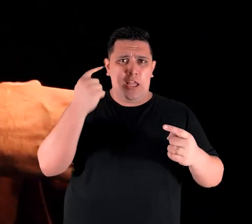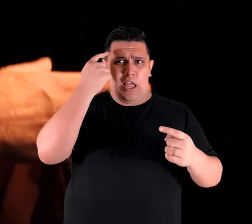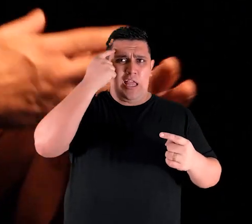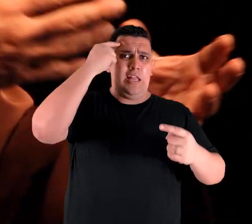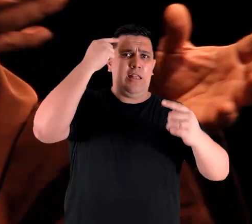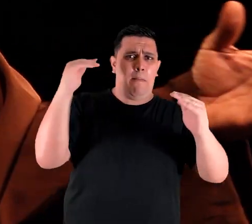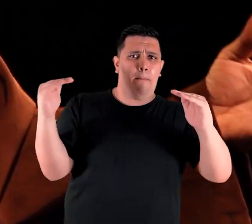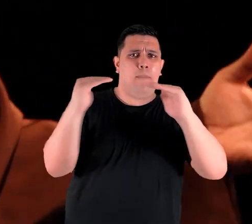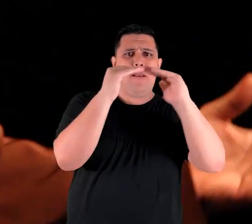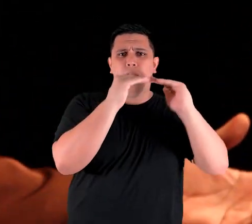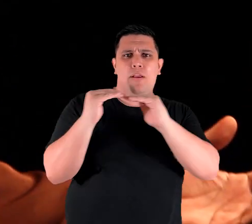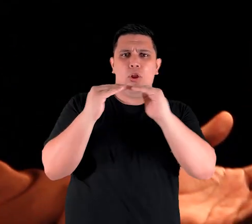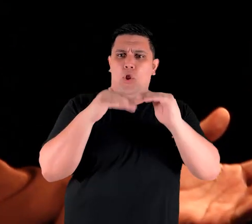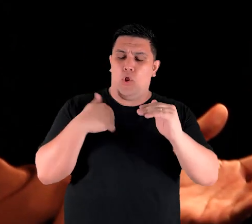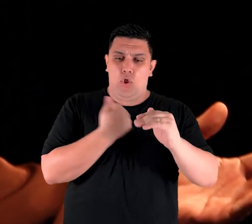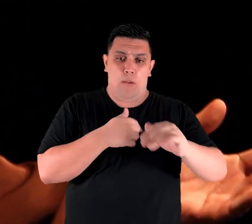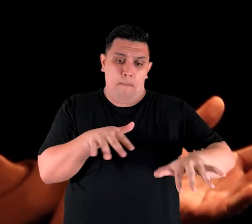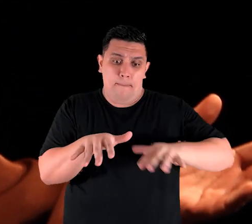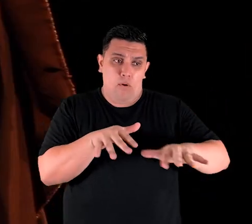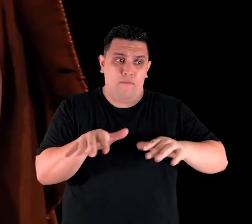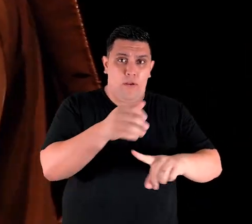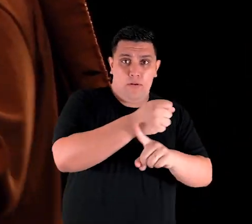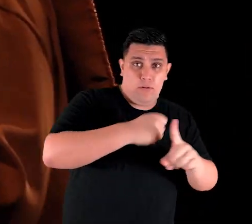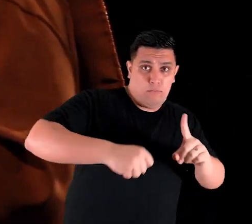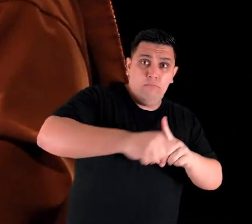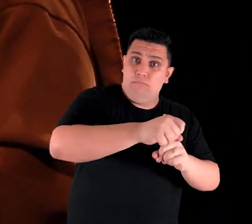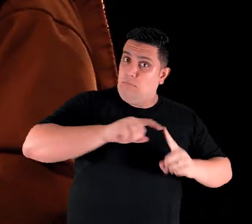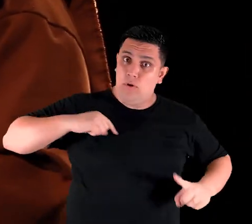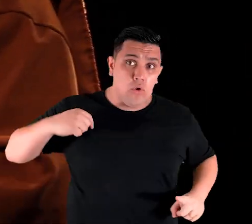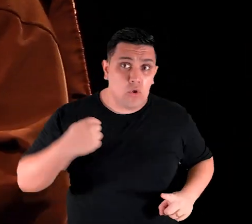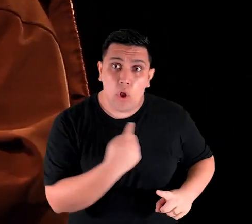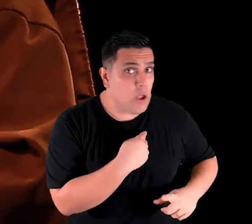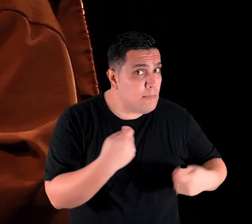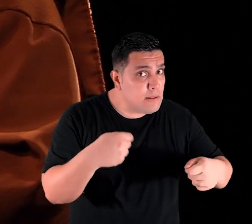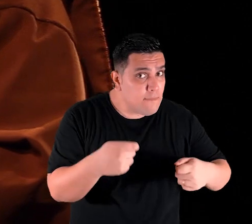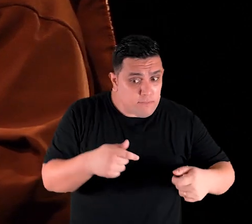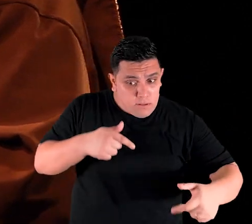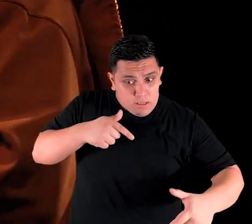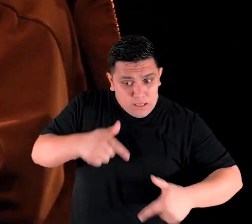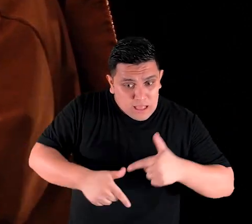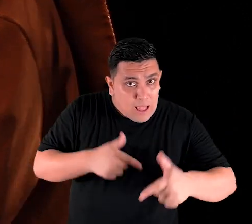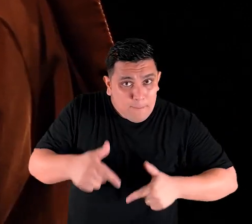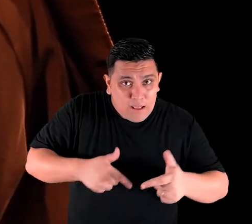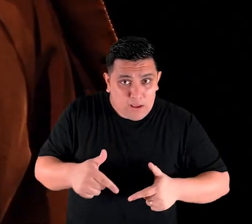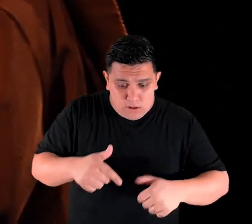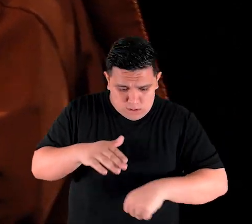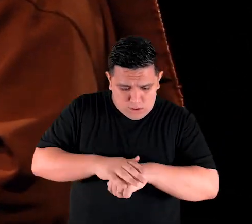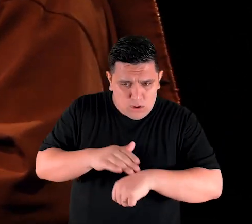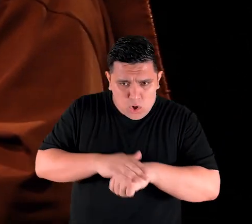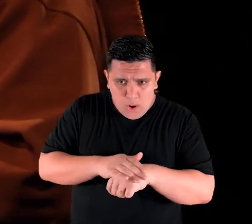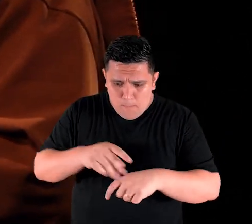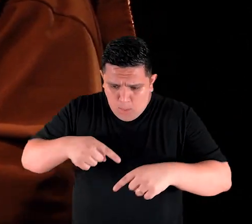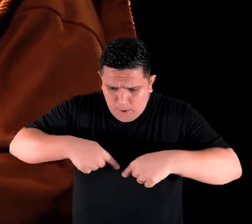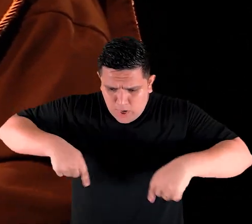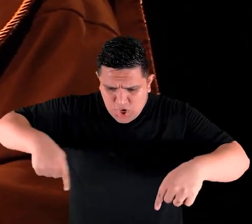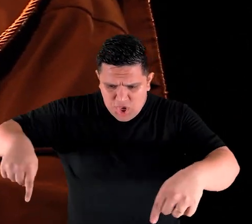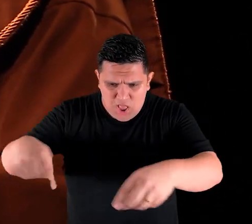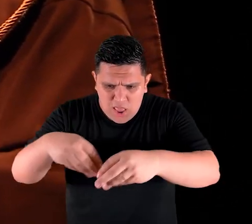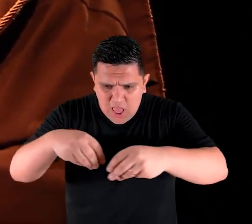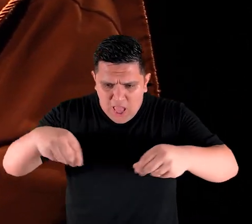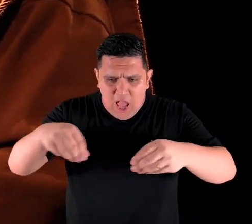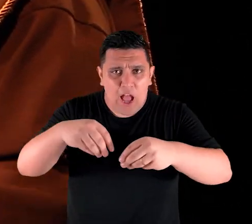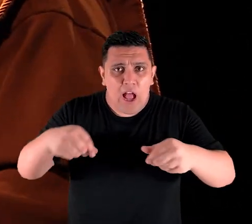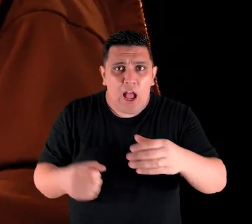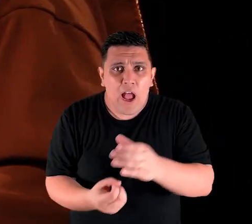que movíamos a sociedade e nós que tínhamos que trabalhar nas nossas próprias terras,